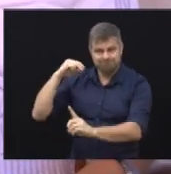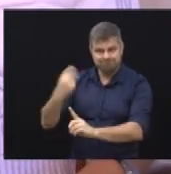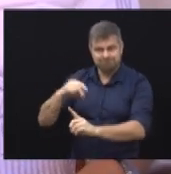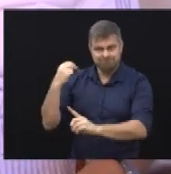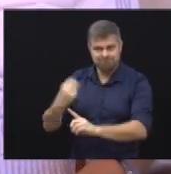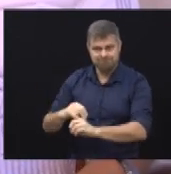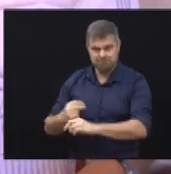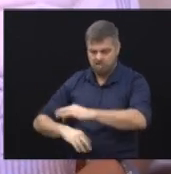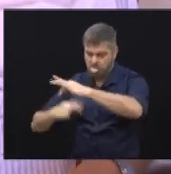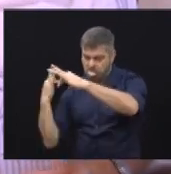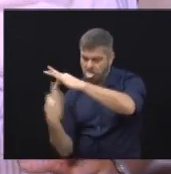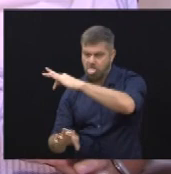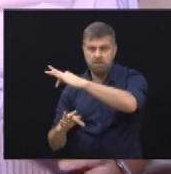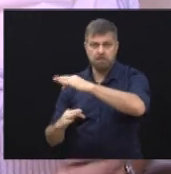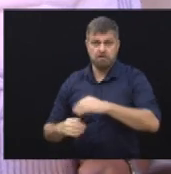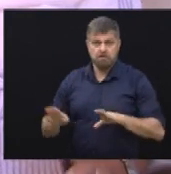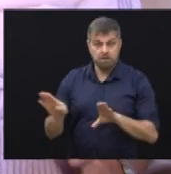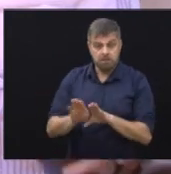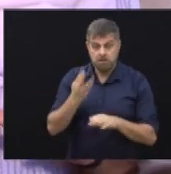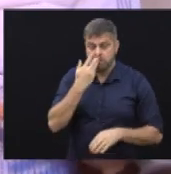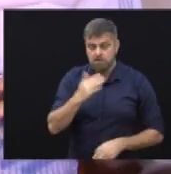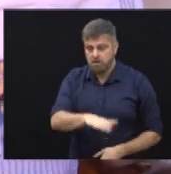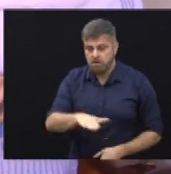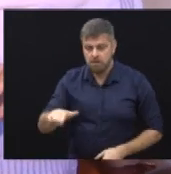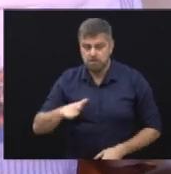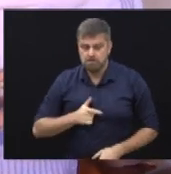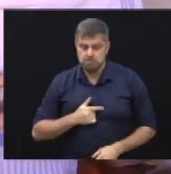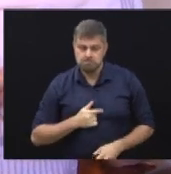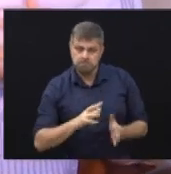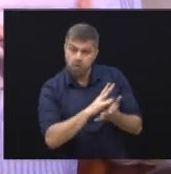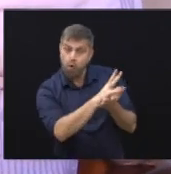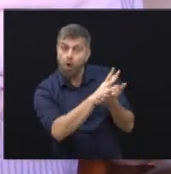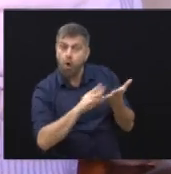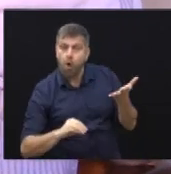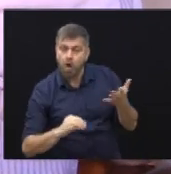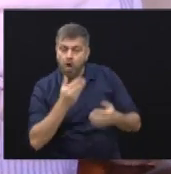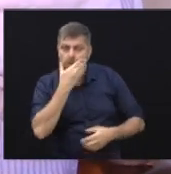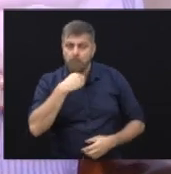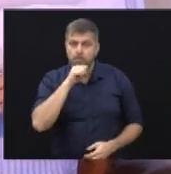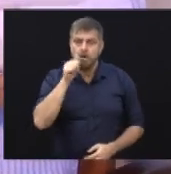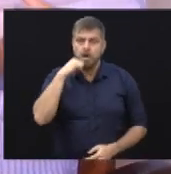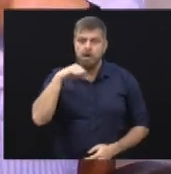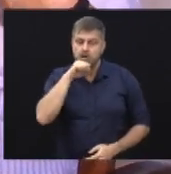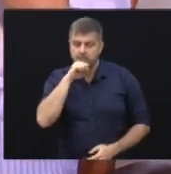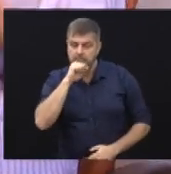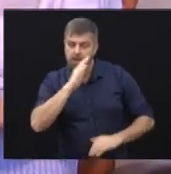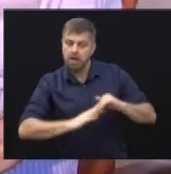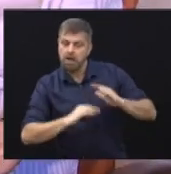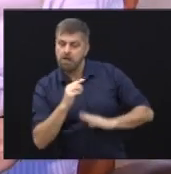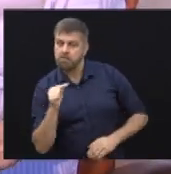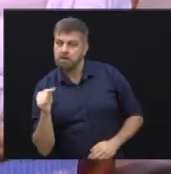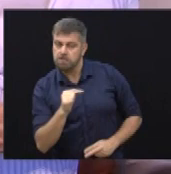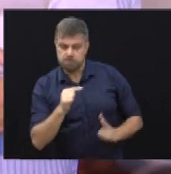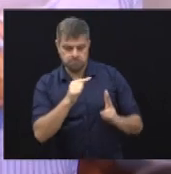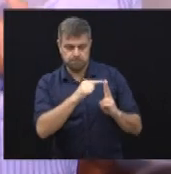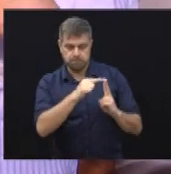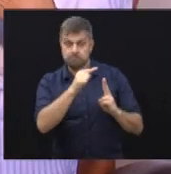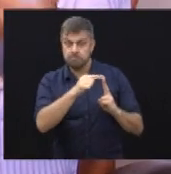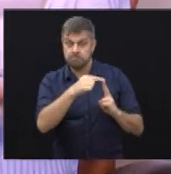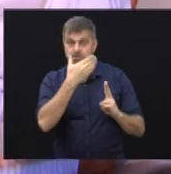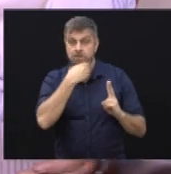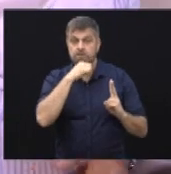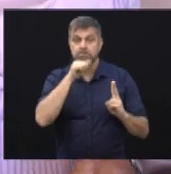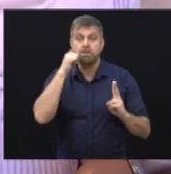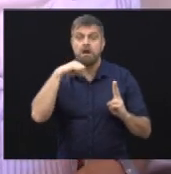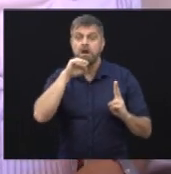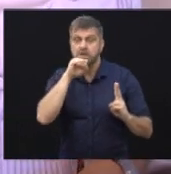agredindo fisicamente, né? Então, essa criança, ela tem como modelo de atitude,